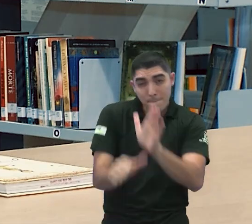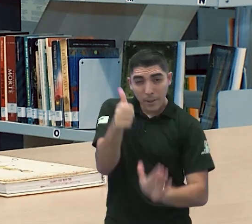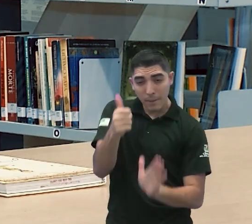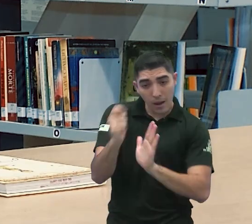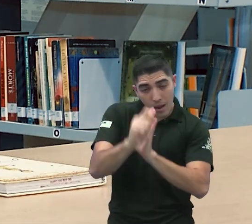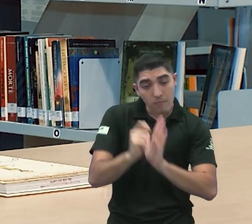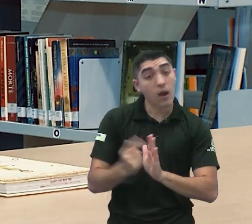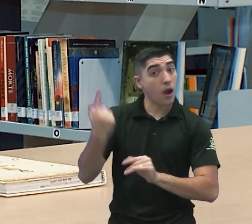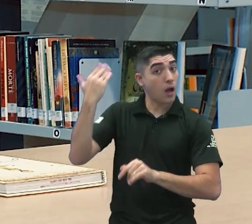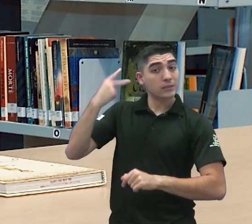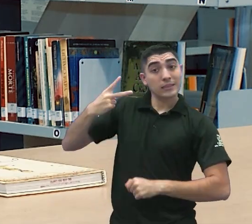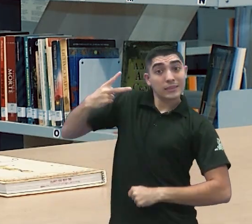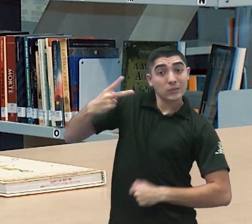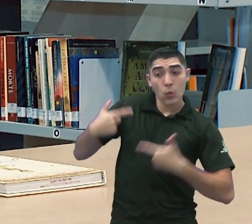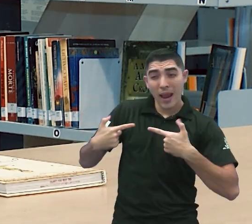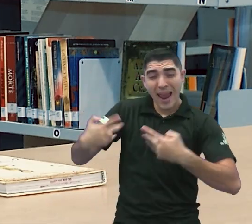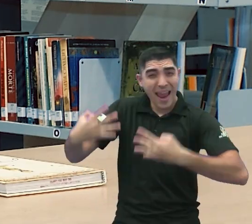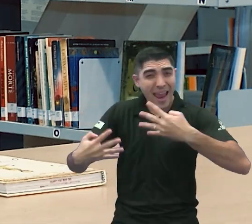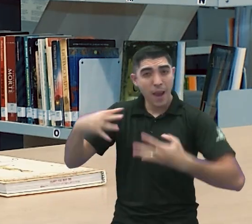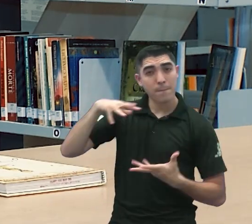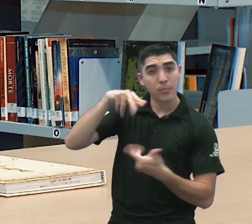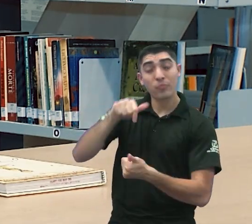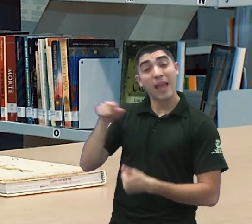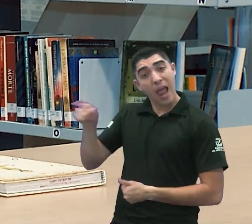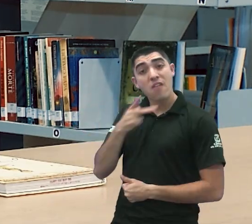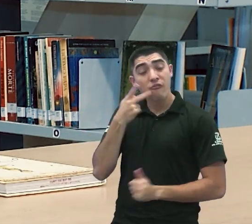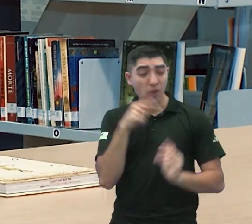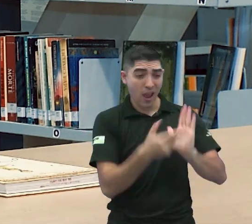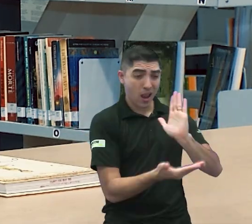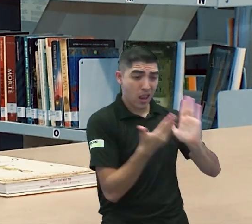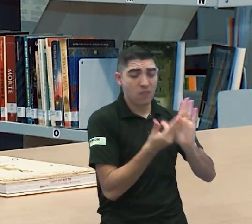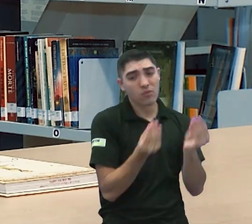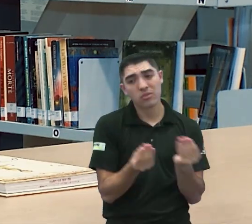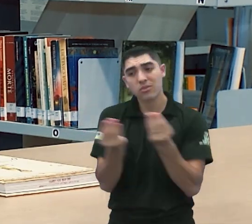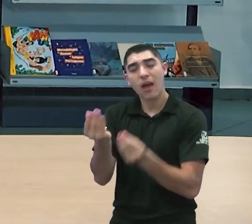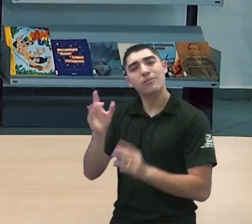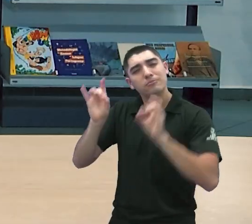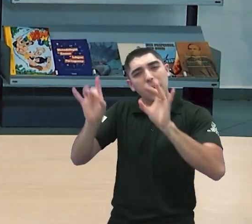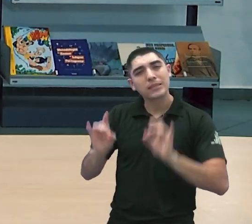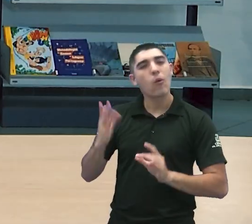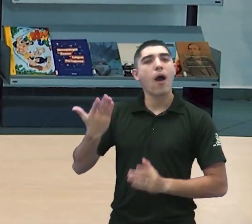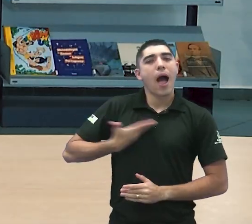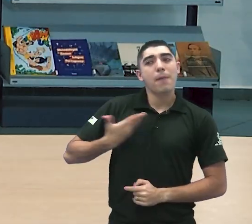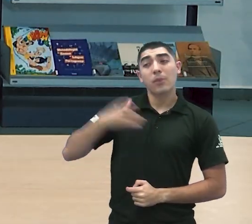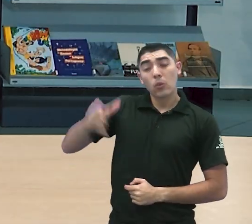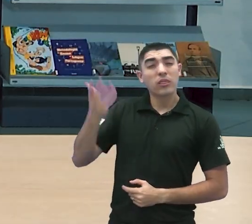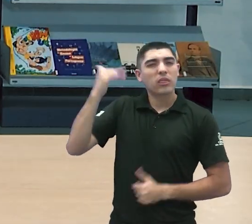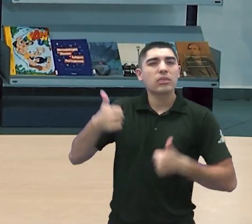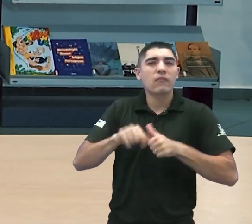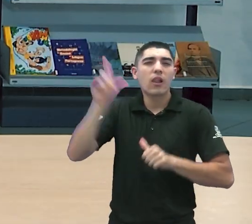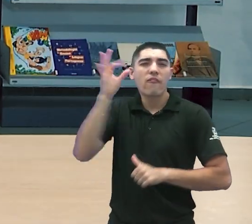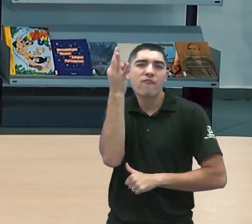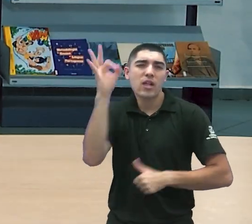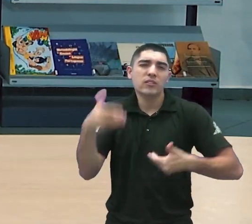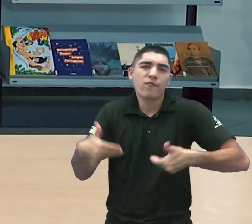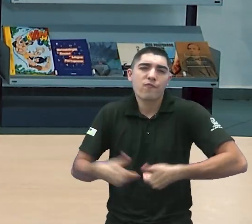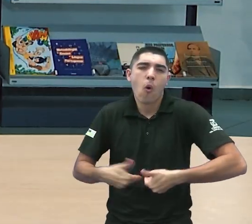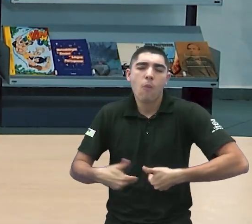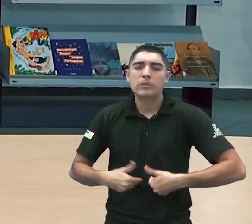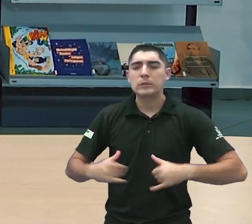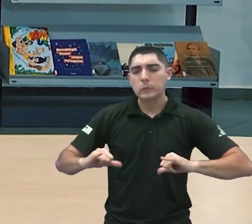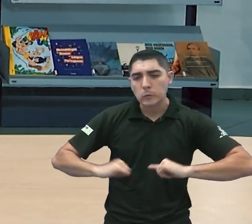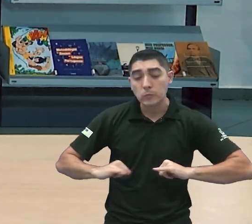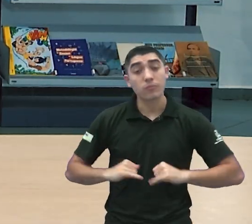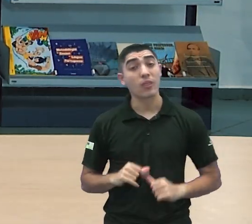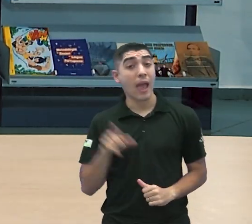da Segunda Guerra Mundial e dedicou a obra a um amigo que estava passando fome na França. Ele também pediu desculpas às crianças por dedicar